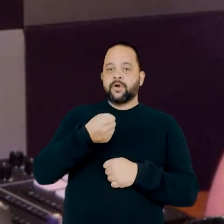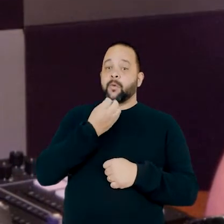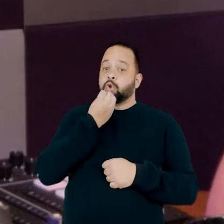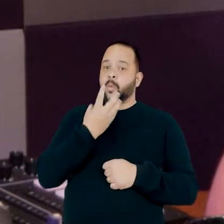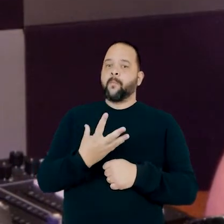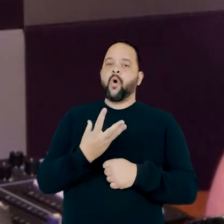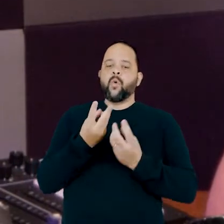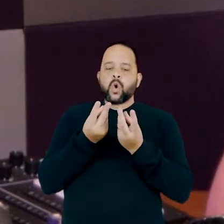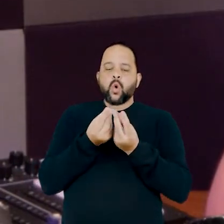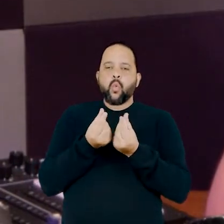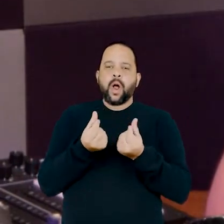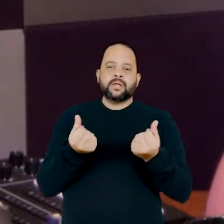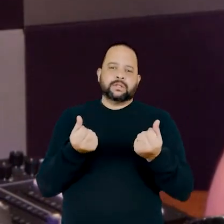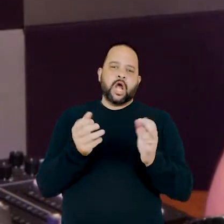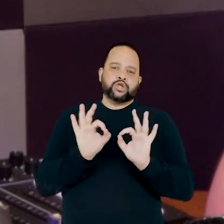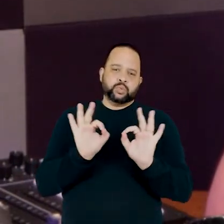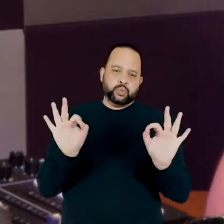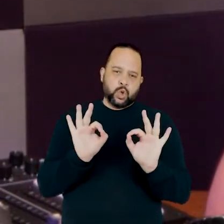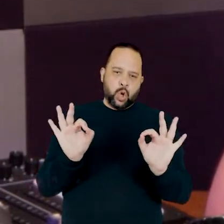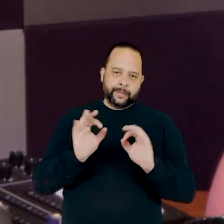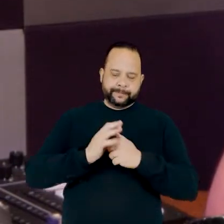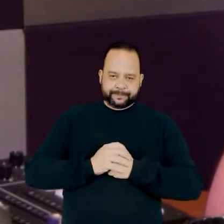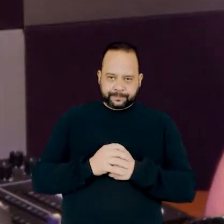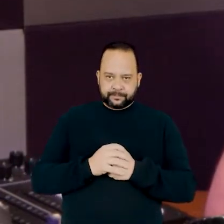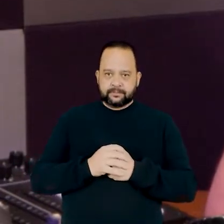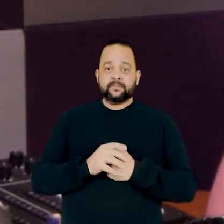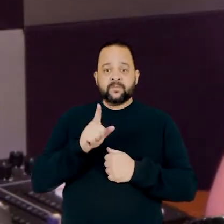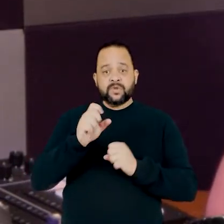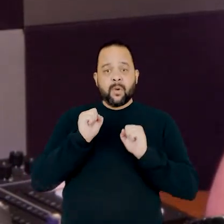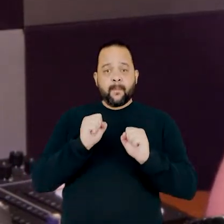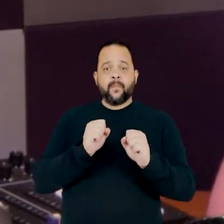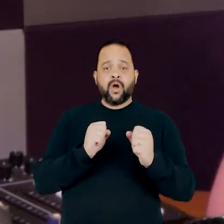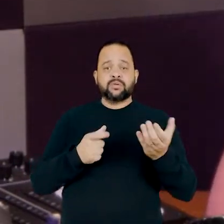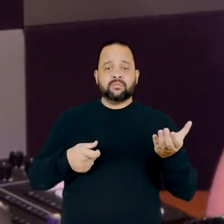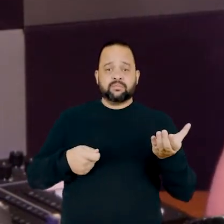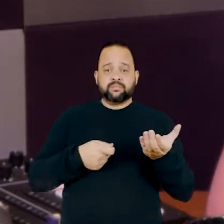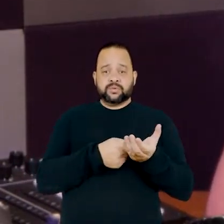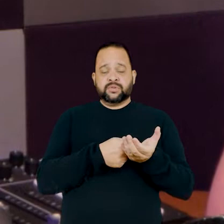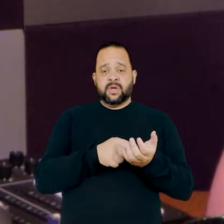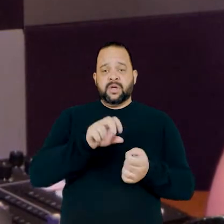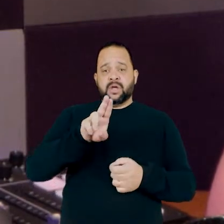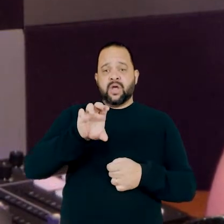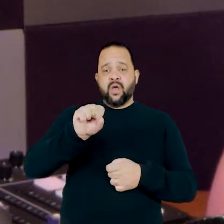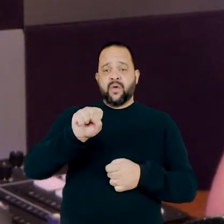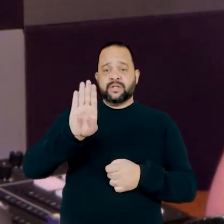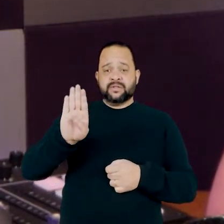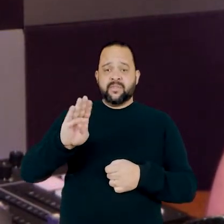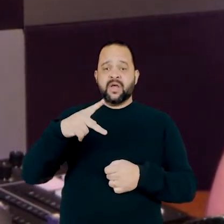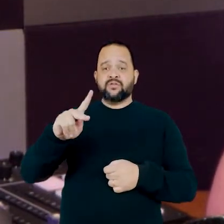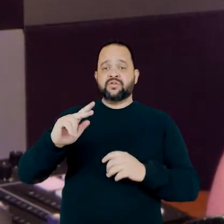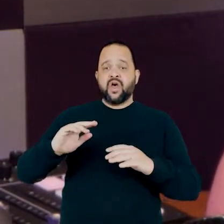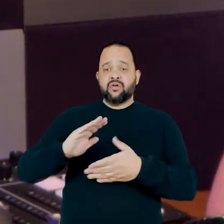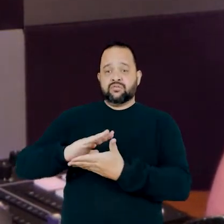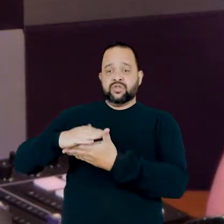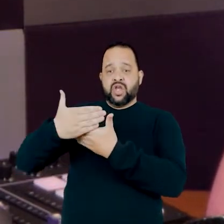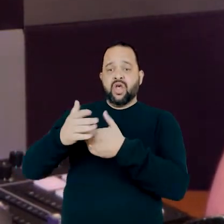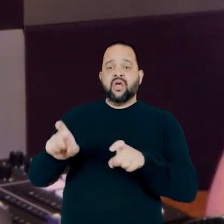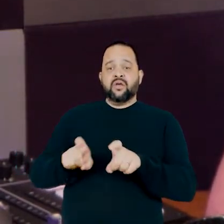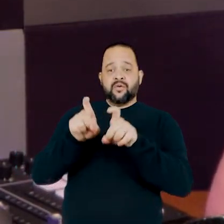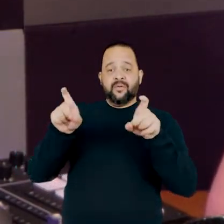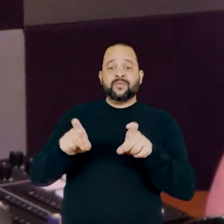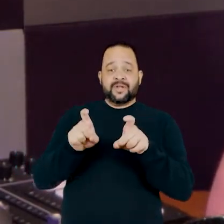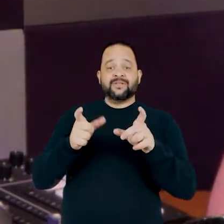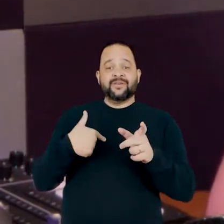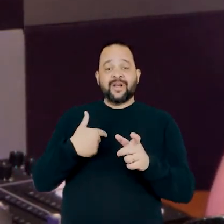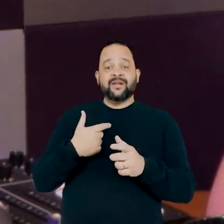bacana. Tem uma qualidade de som muito legal. E você pode conectar simplesmente num USB do computador. Já tá funcionando. Ah, não, eu gosto de ter uma